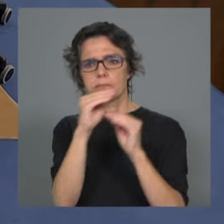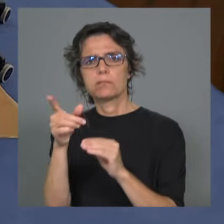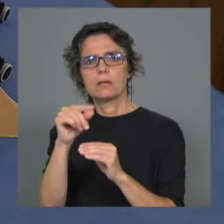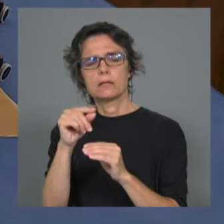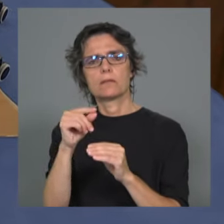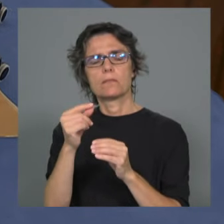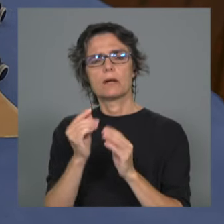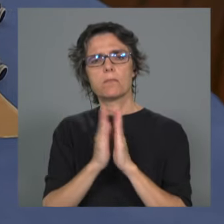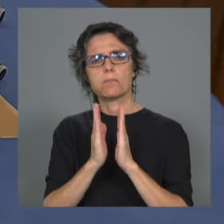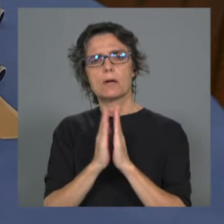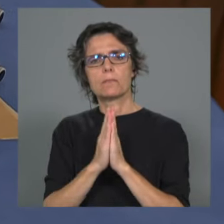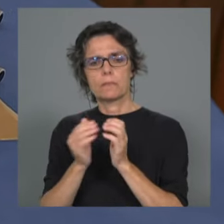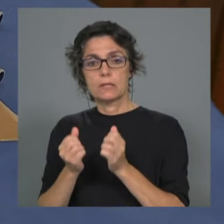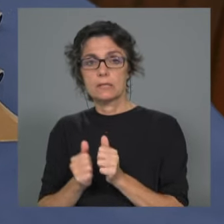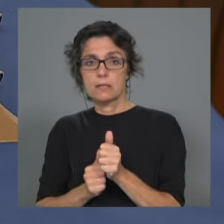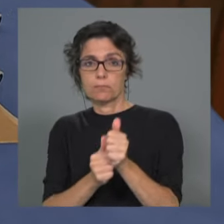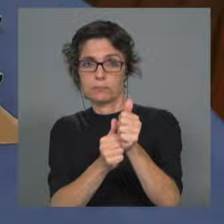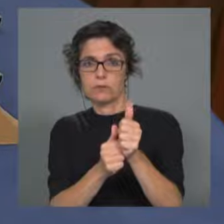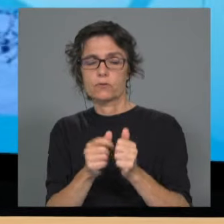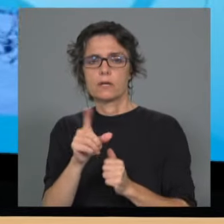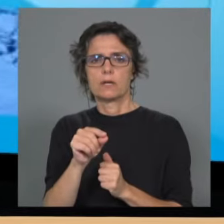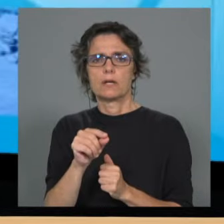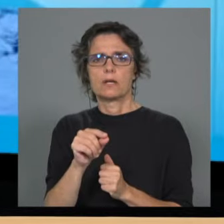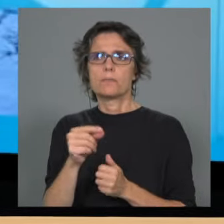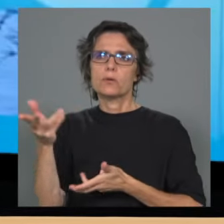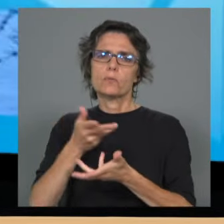relação pessoal com Deus e etc.